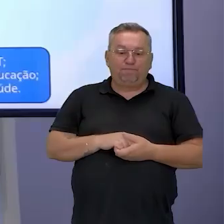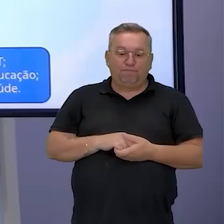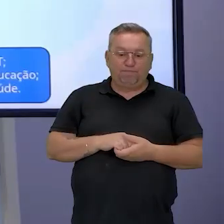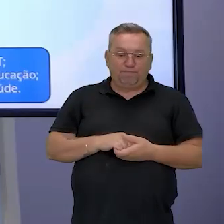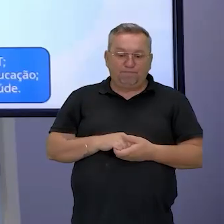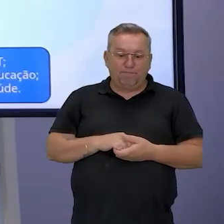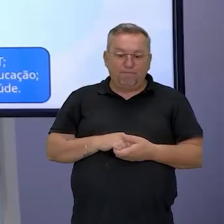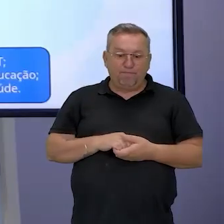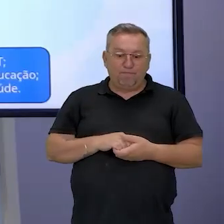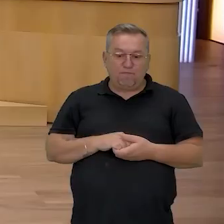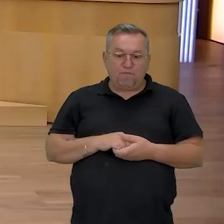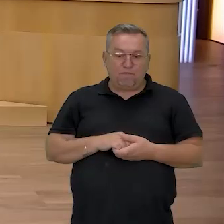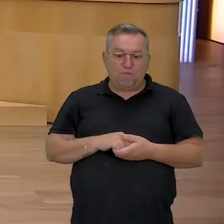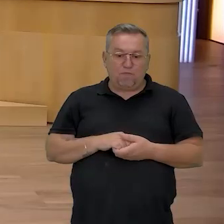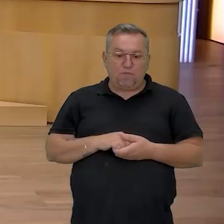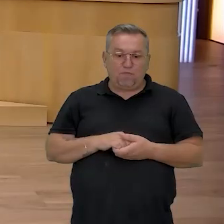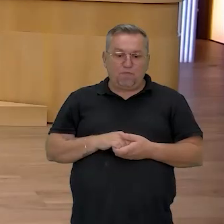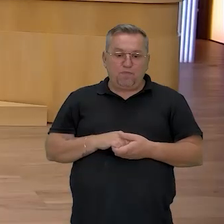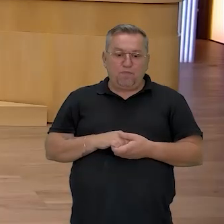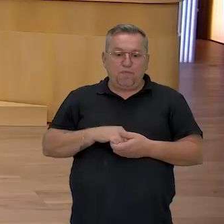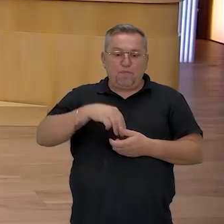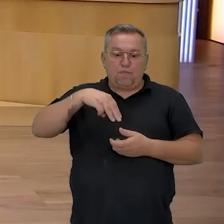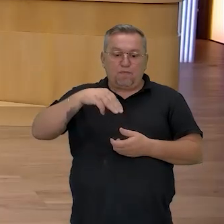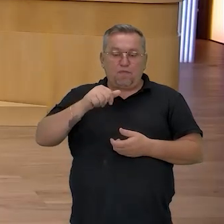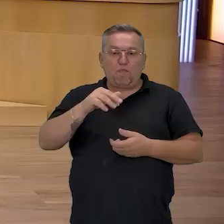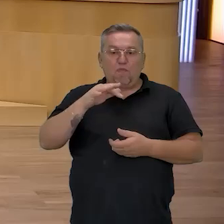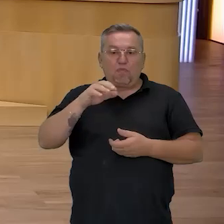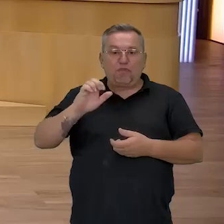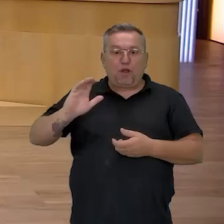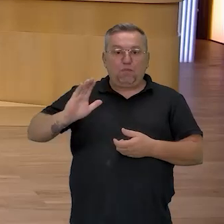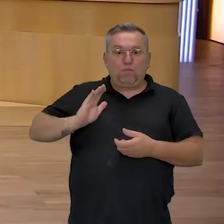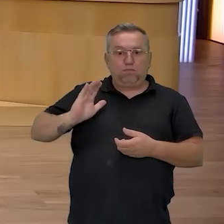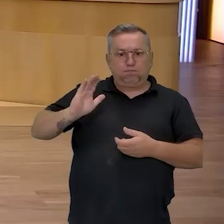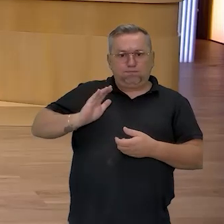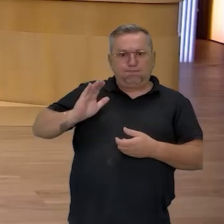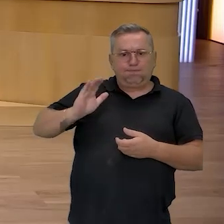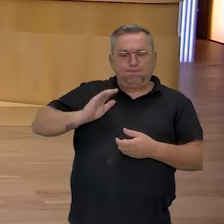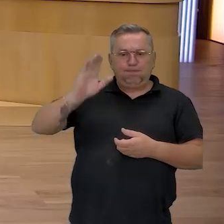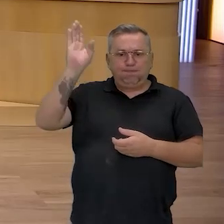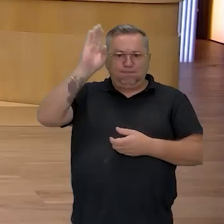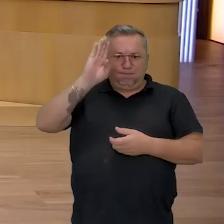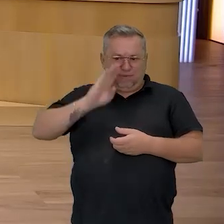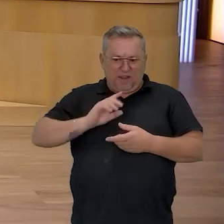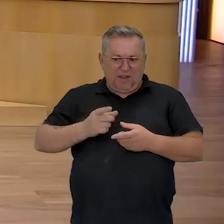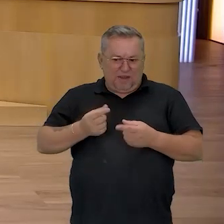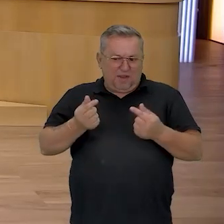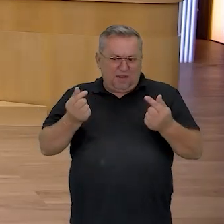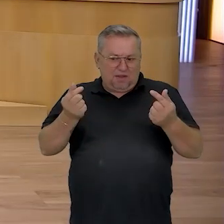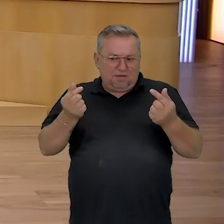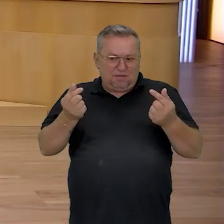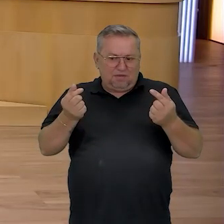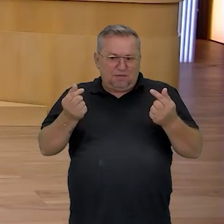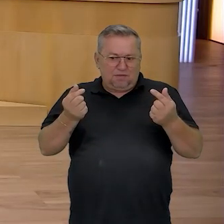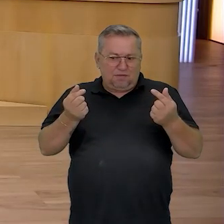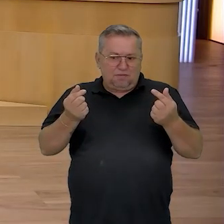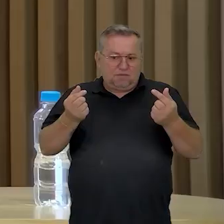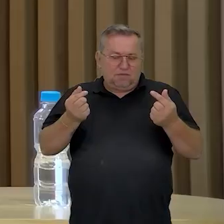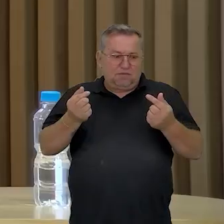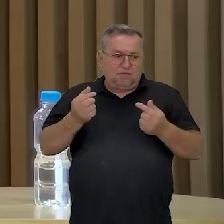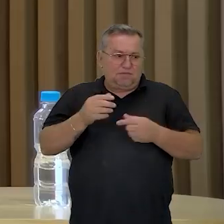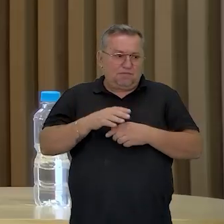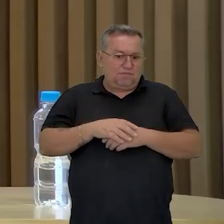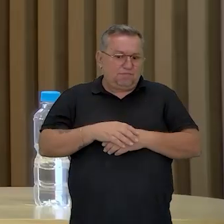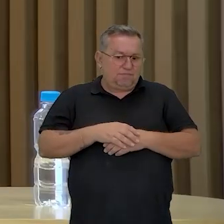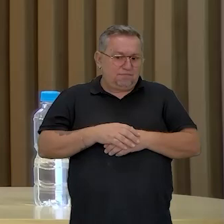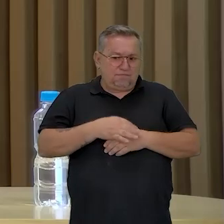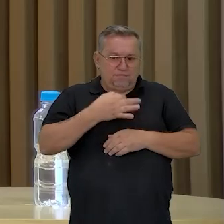de novo. Mafê, a burguesia brasileira na época era rica? Rica? Eu imagino que